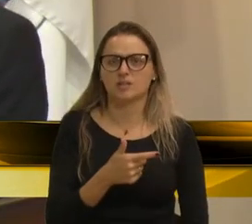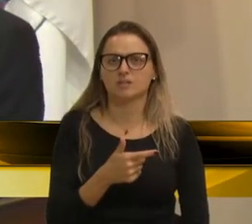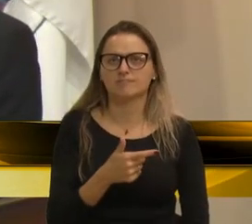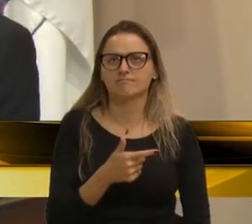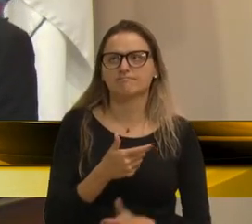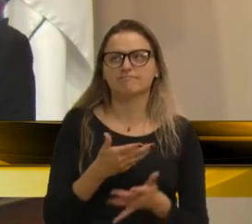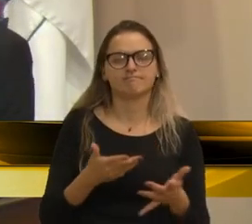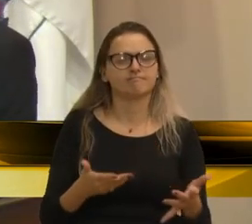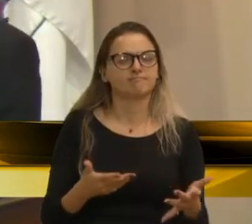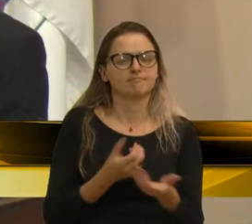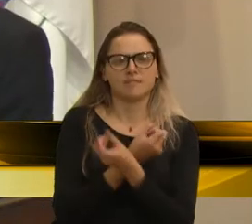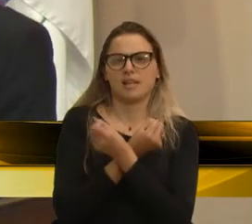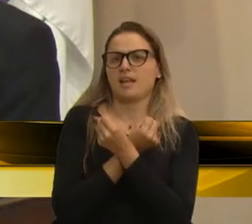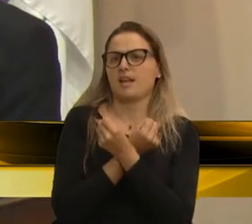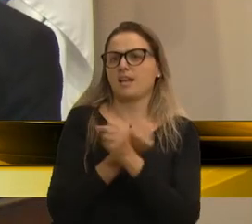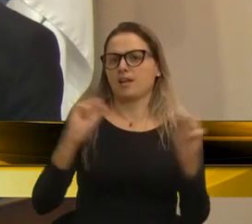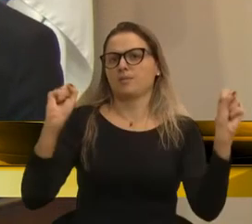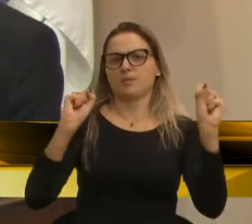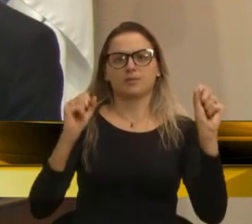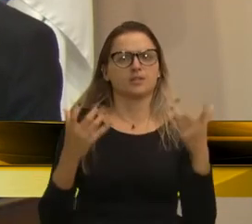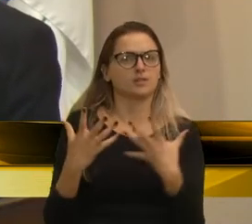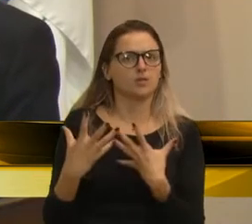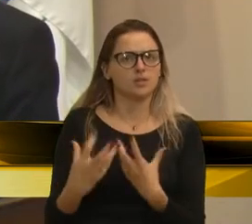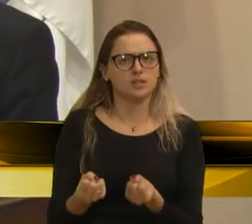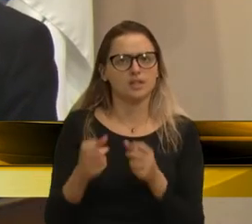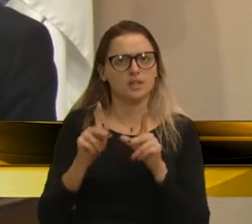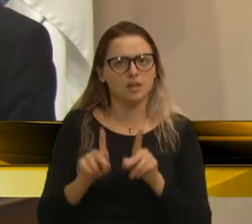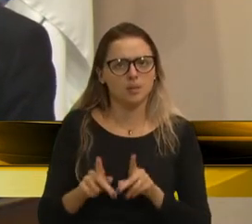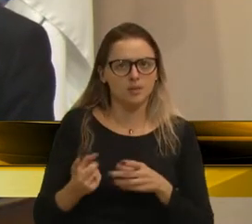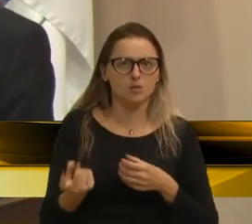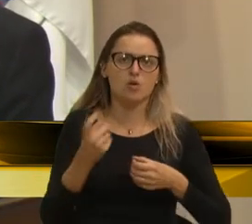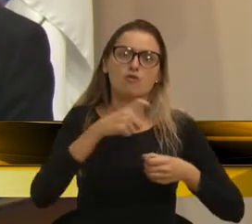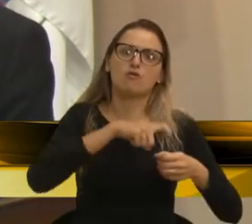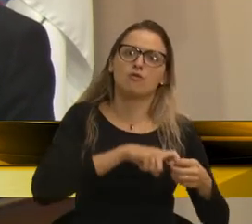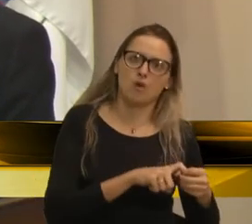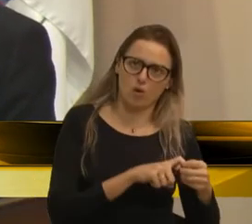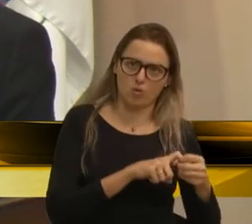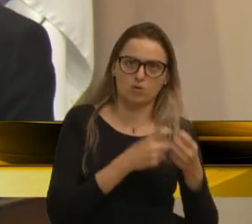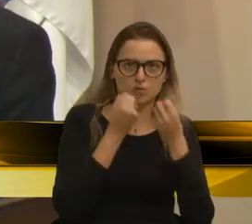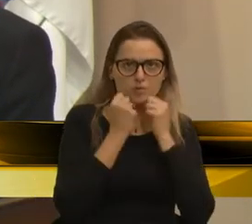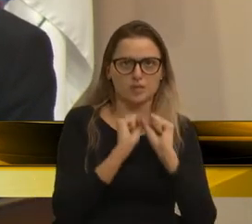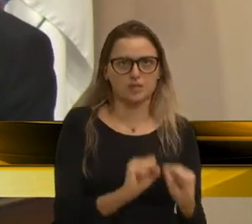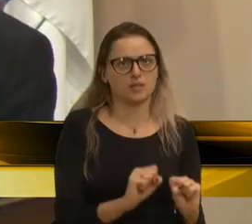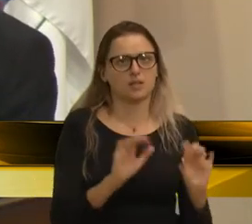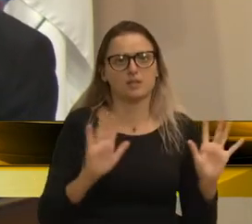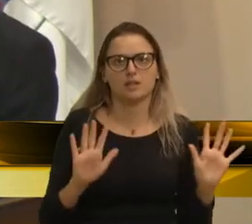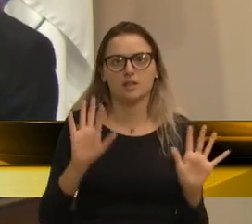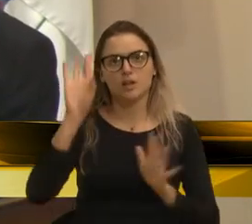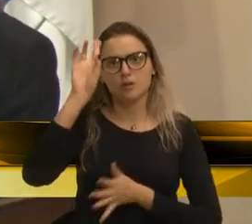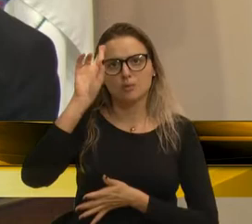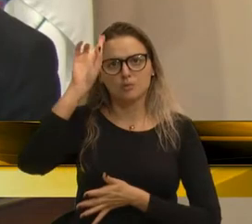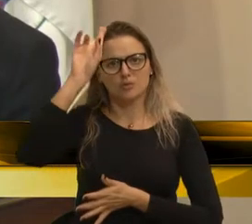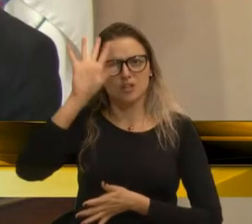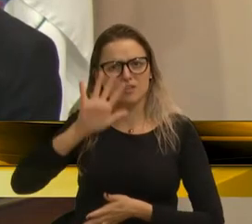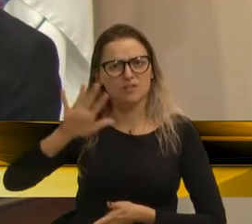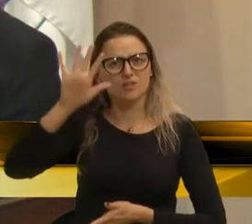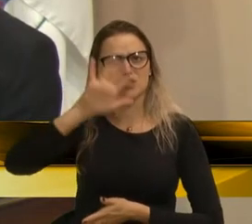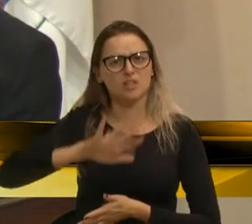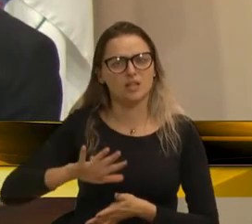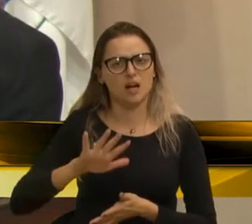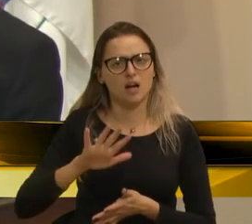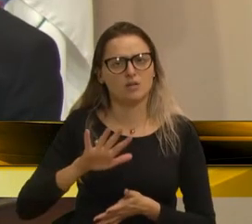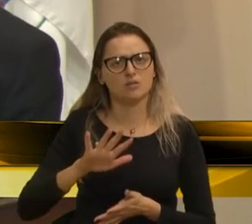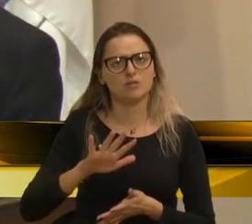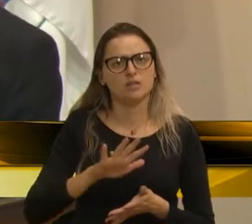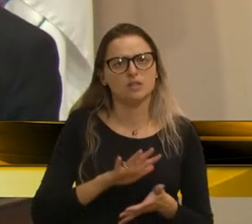é inadmissível que uma pessoa dessas volte para um cargo público. Permite uma parte, vereador. Como diretora-geral da Secretaria Municipal de Esporte e Lazer.